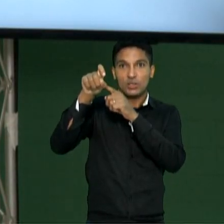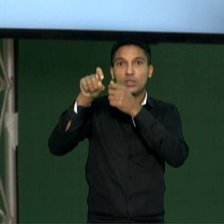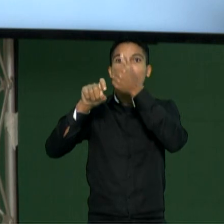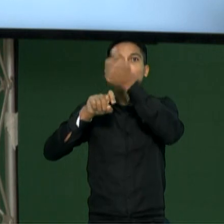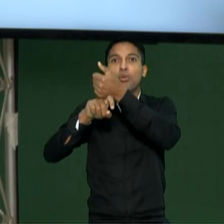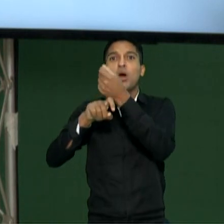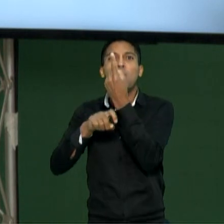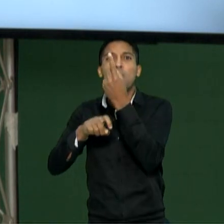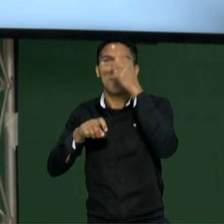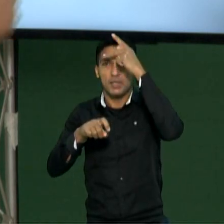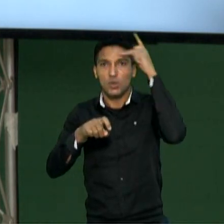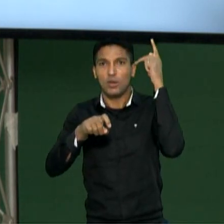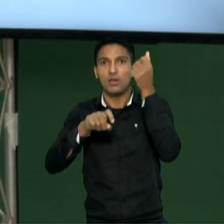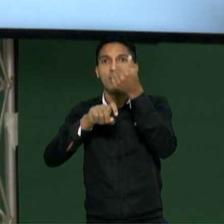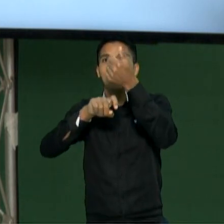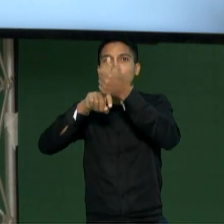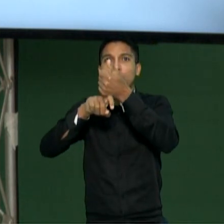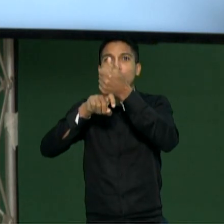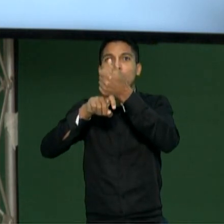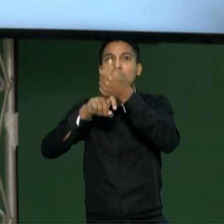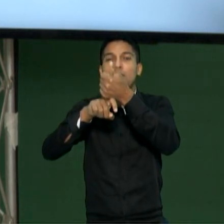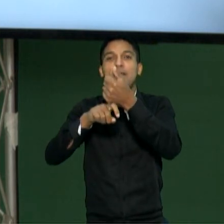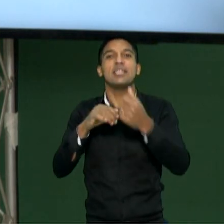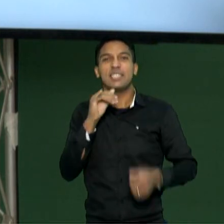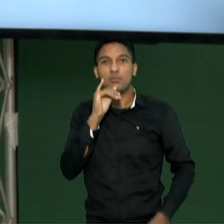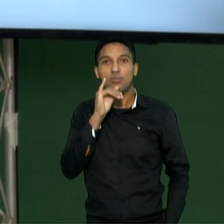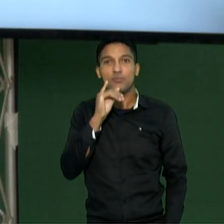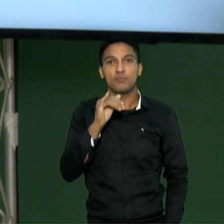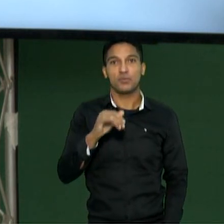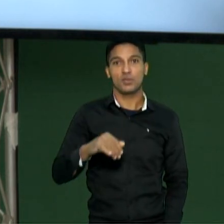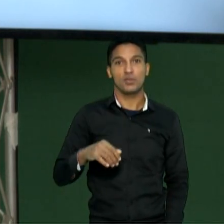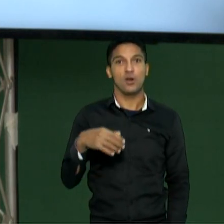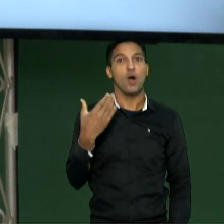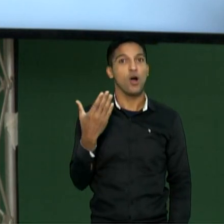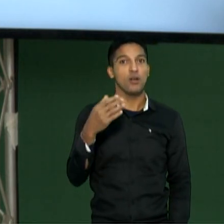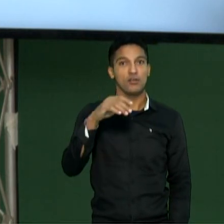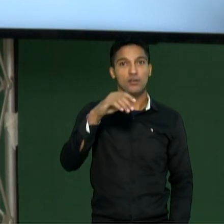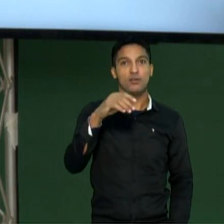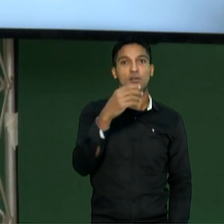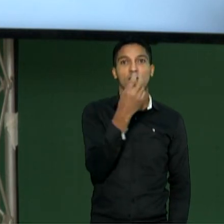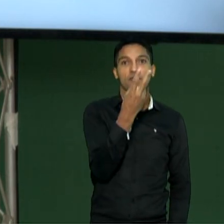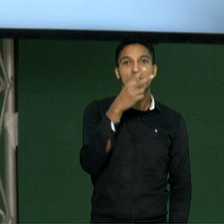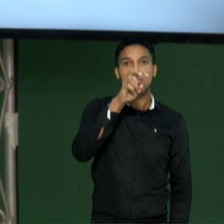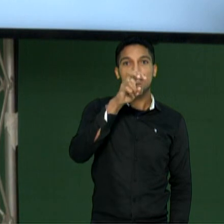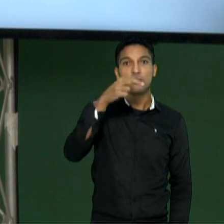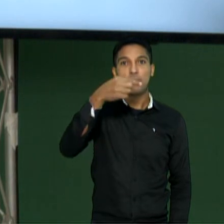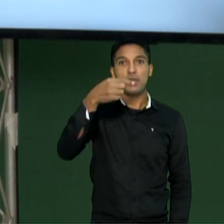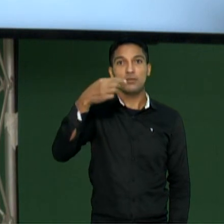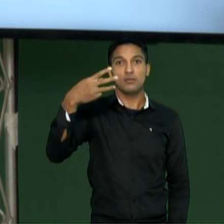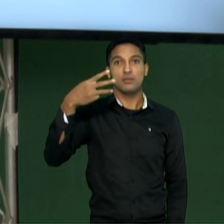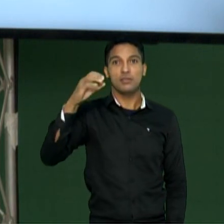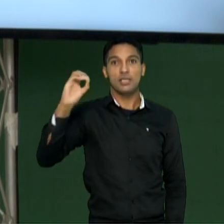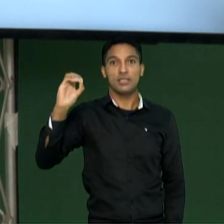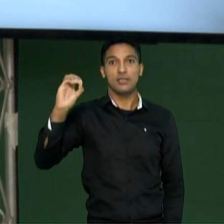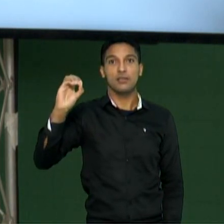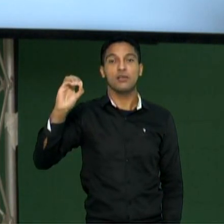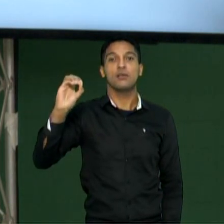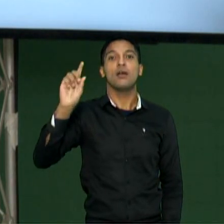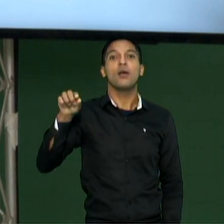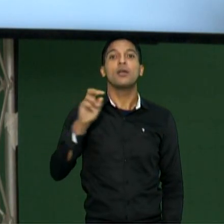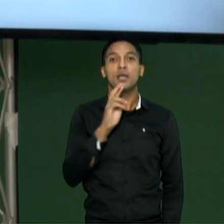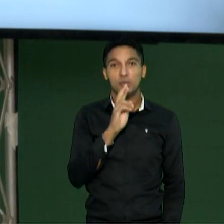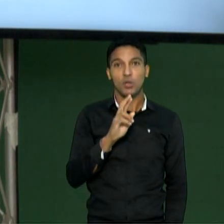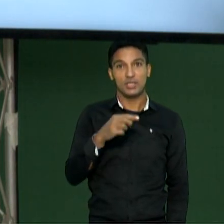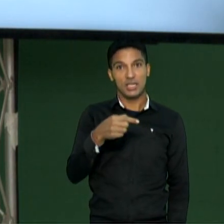uma, vai ficar 25 menos 300. 25 menos 300 claramente vai dar um valor negativo, né? E valor negativo